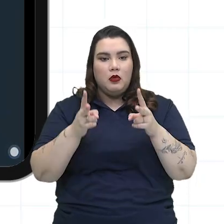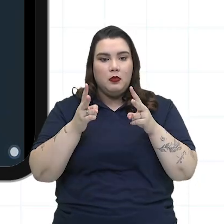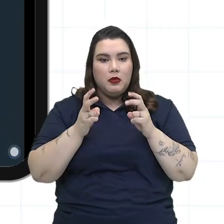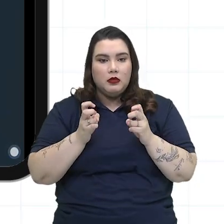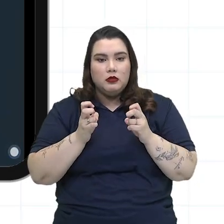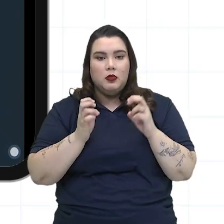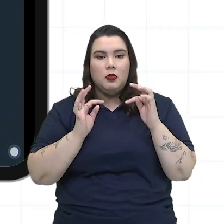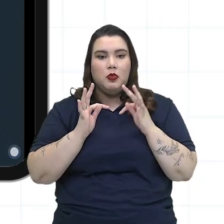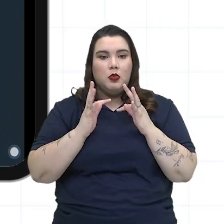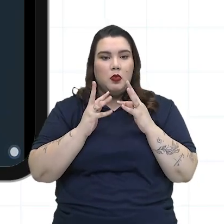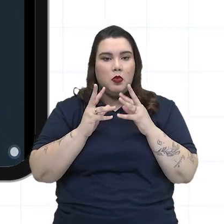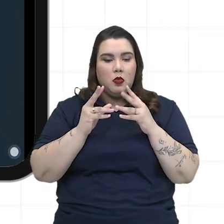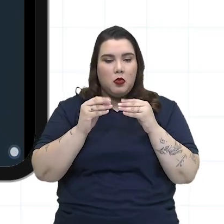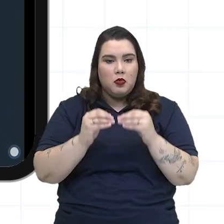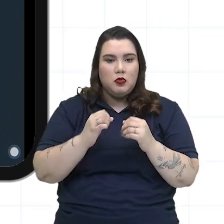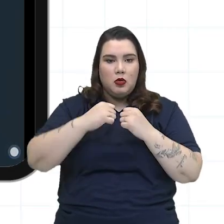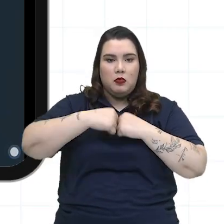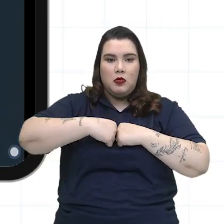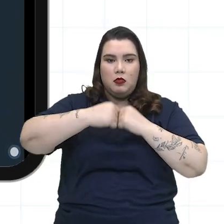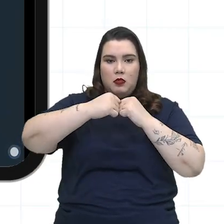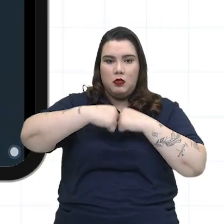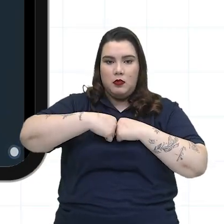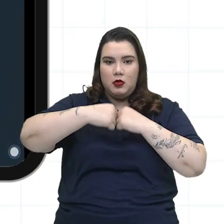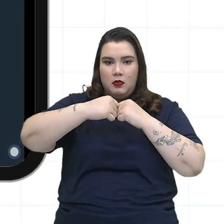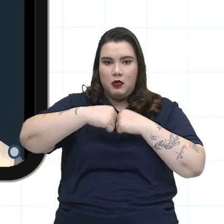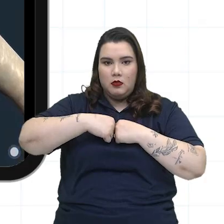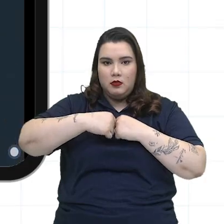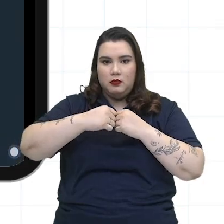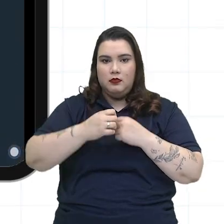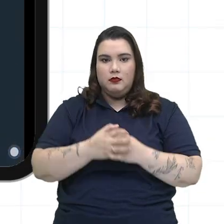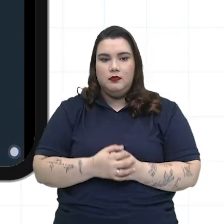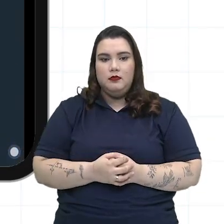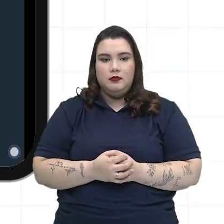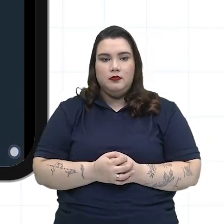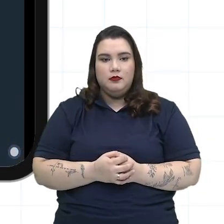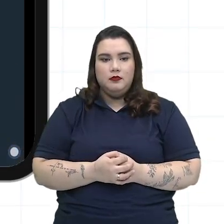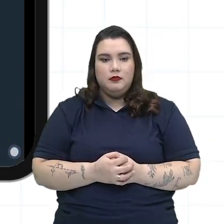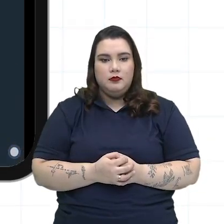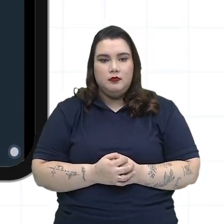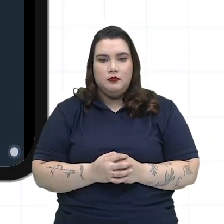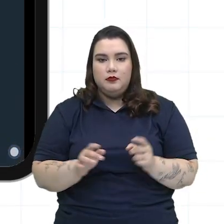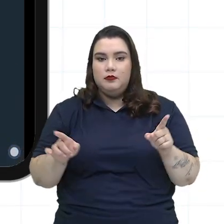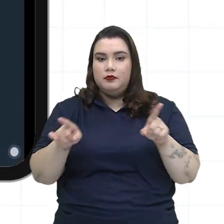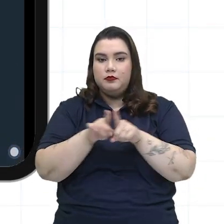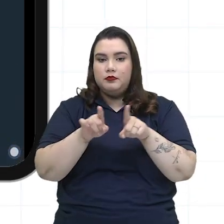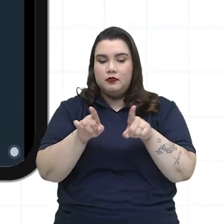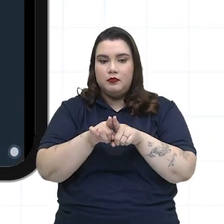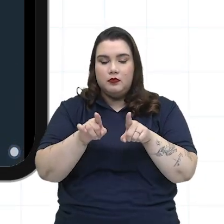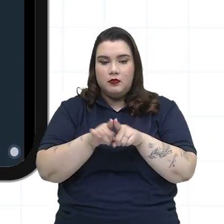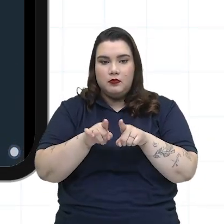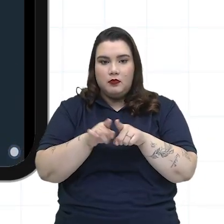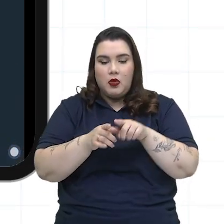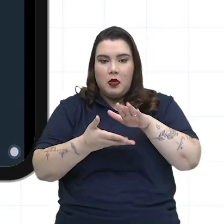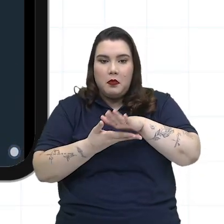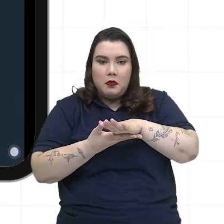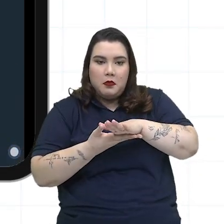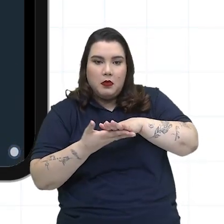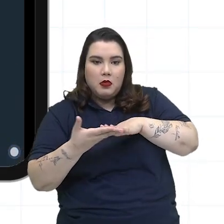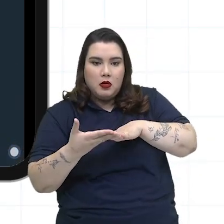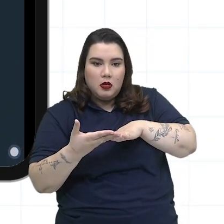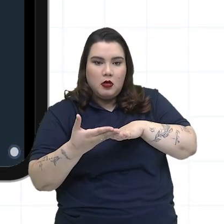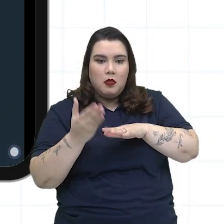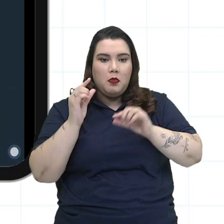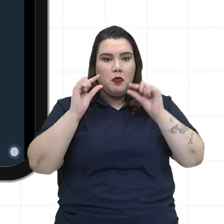aí todas essas articulações. E temos também articulações planas, né,